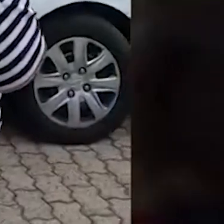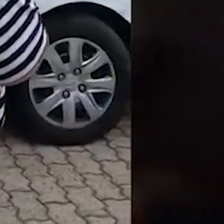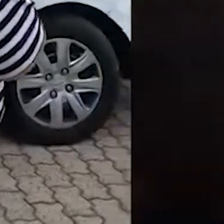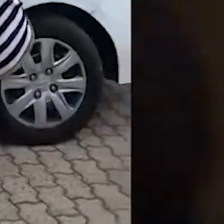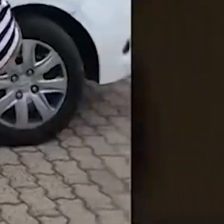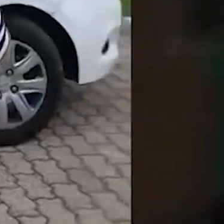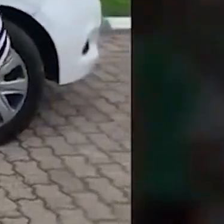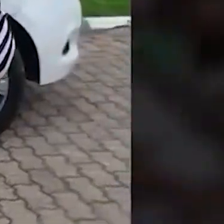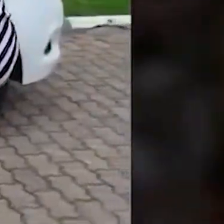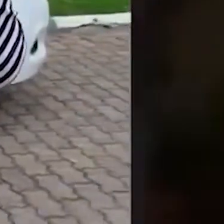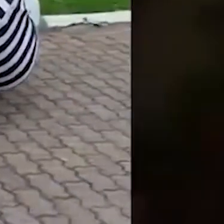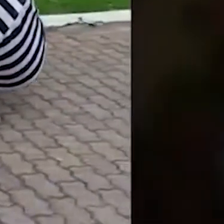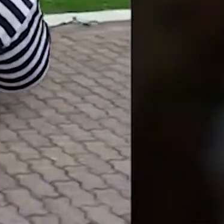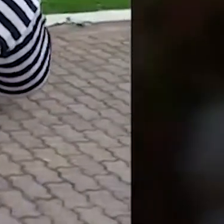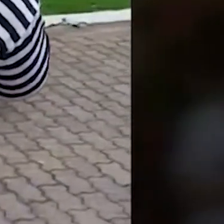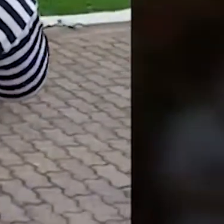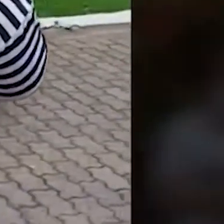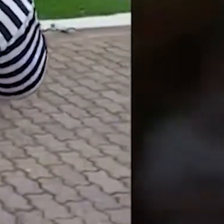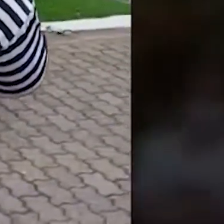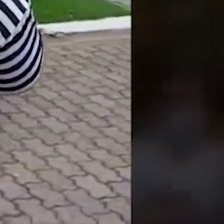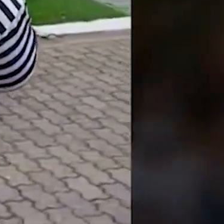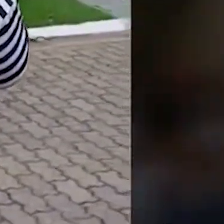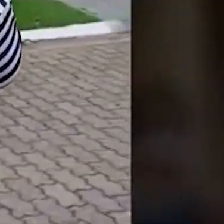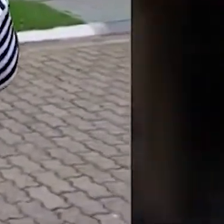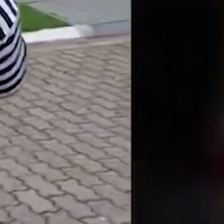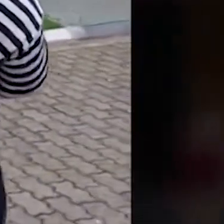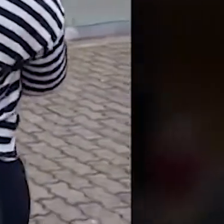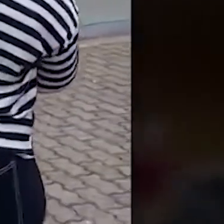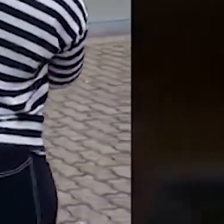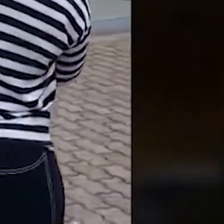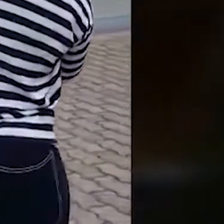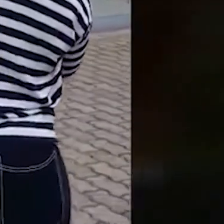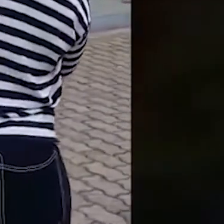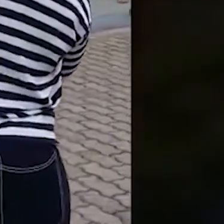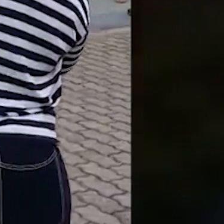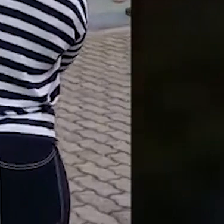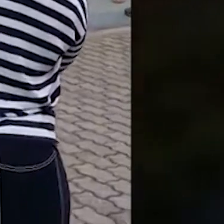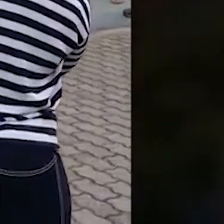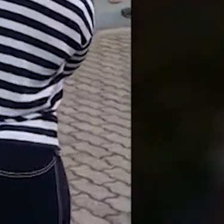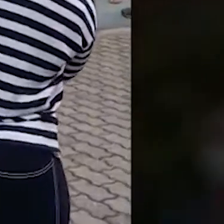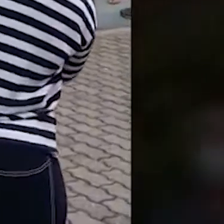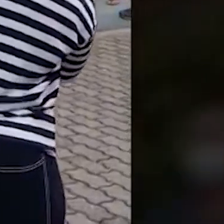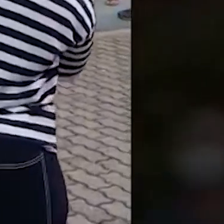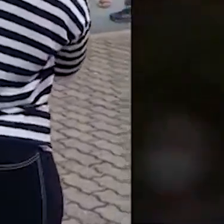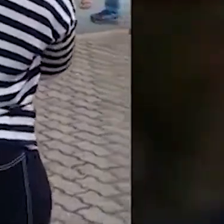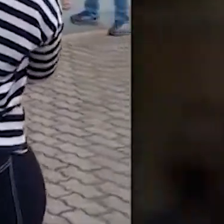tudo aquilo que é mal vem pra morte. É pra você